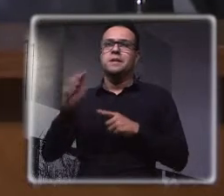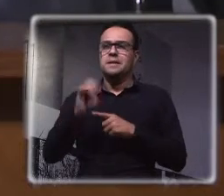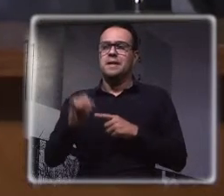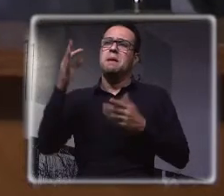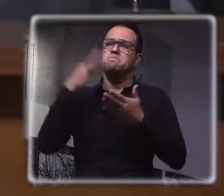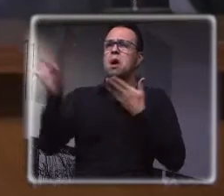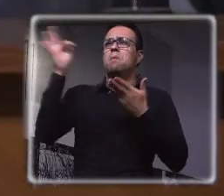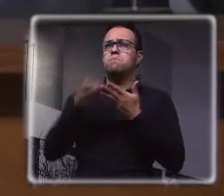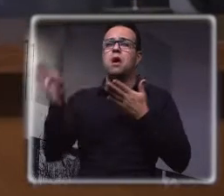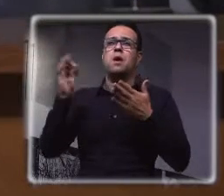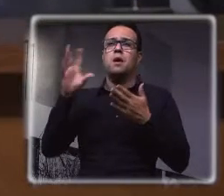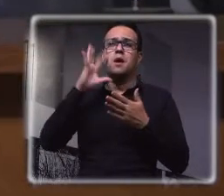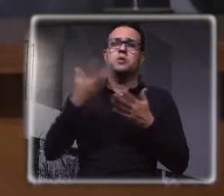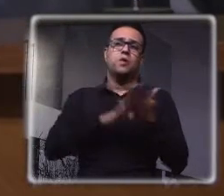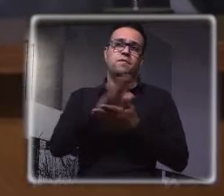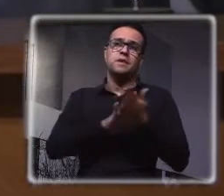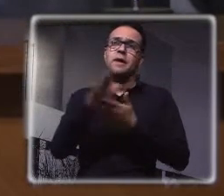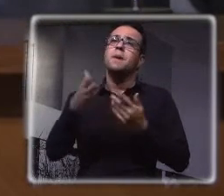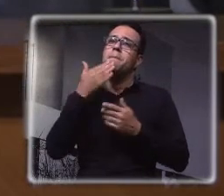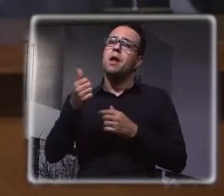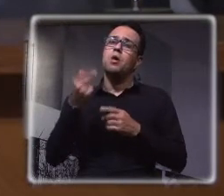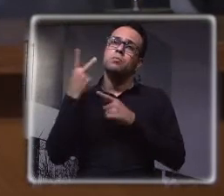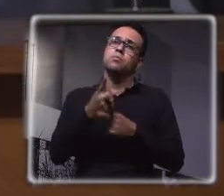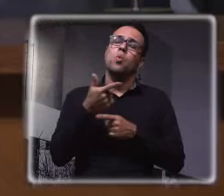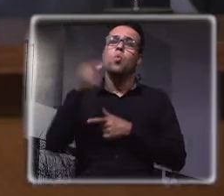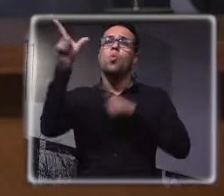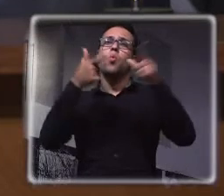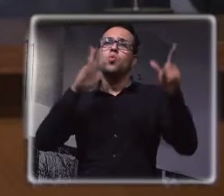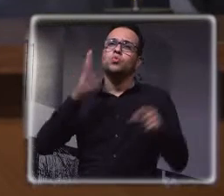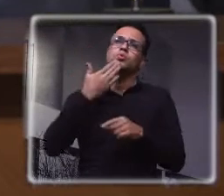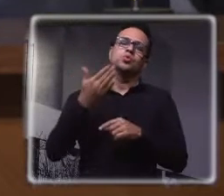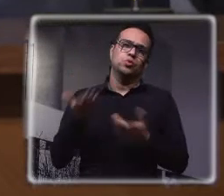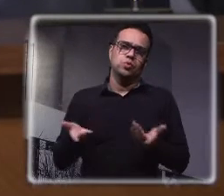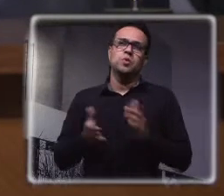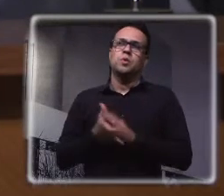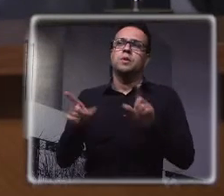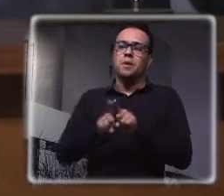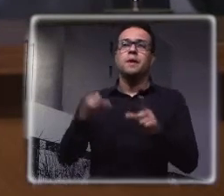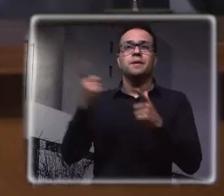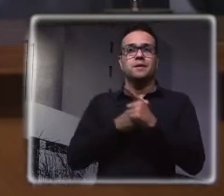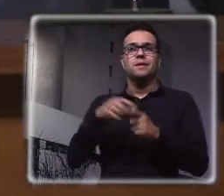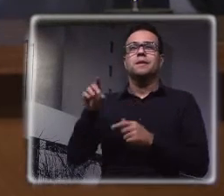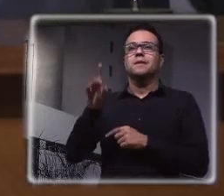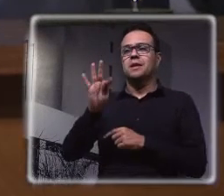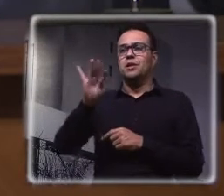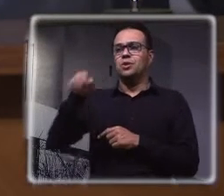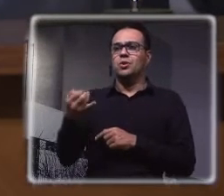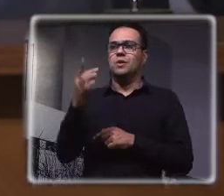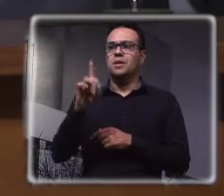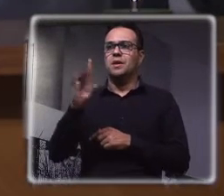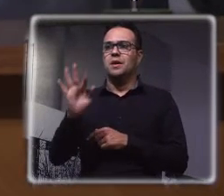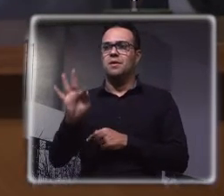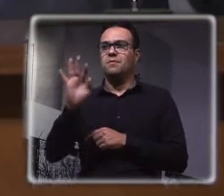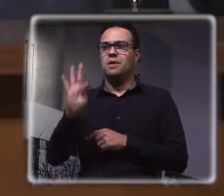na sentença não resolve, vamos abrir outras portas, né? E assim a gente tem trabalhado com a questão do superendividamento aqui no TJDFT, e